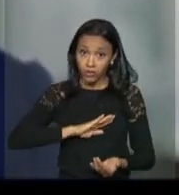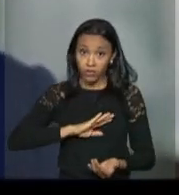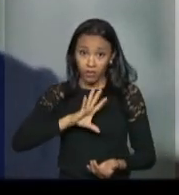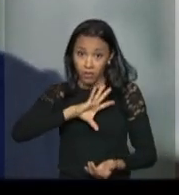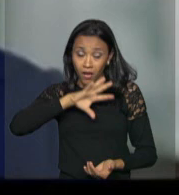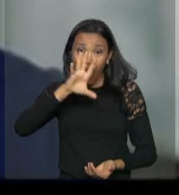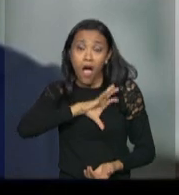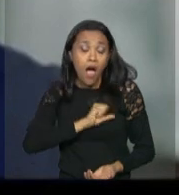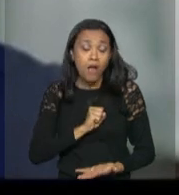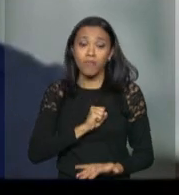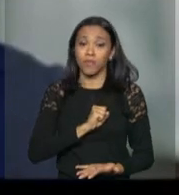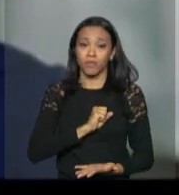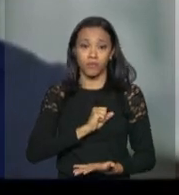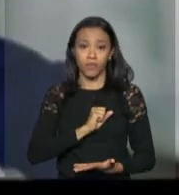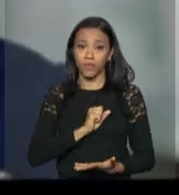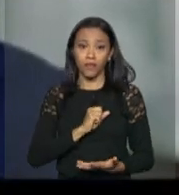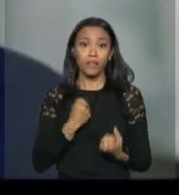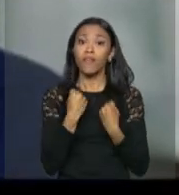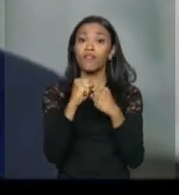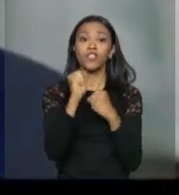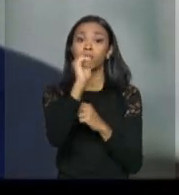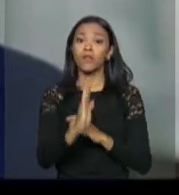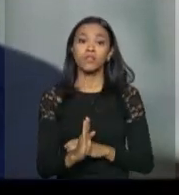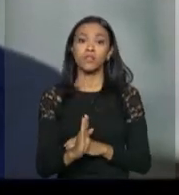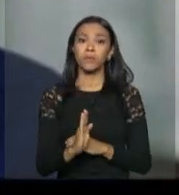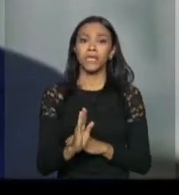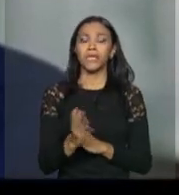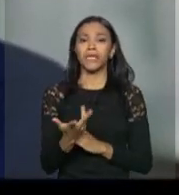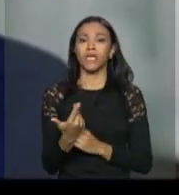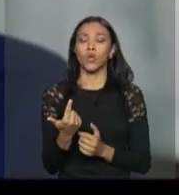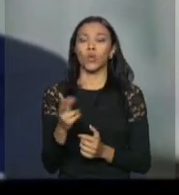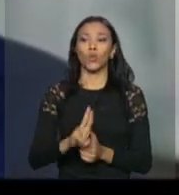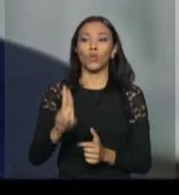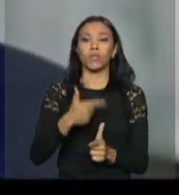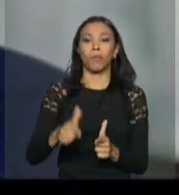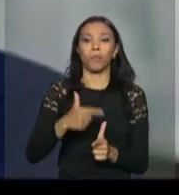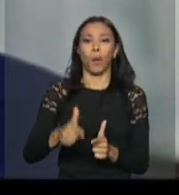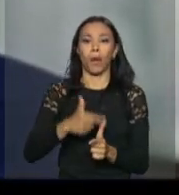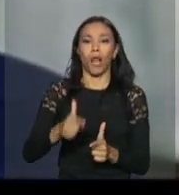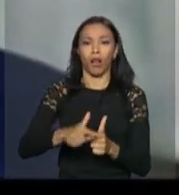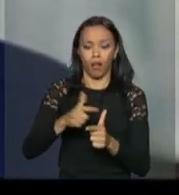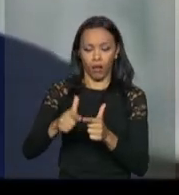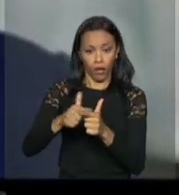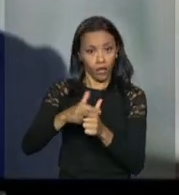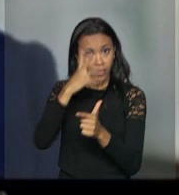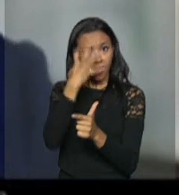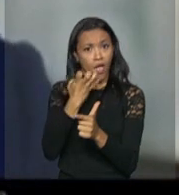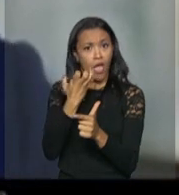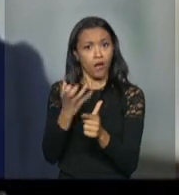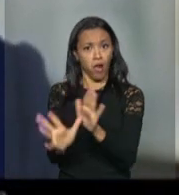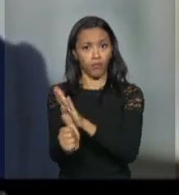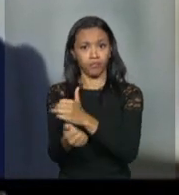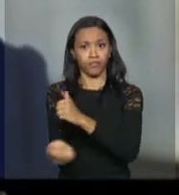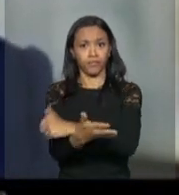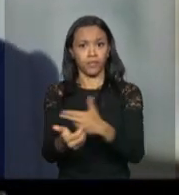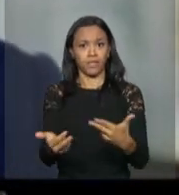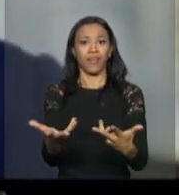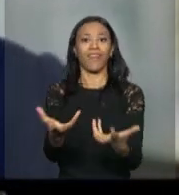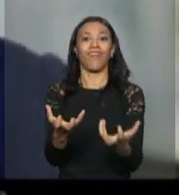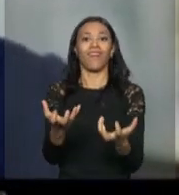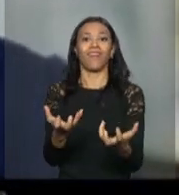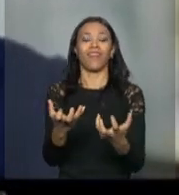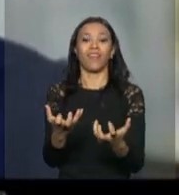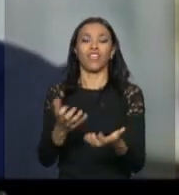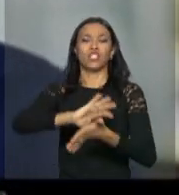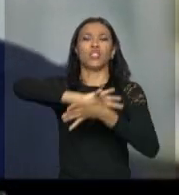e defendem seu país, que se utilize de problemas, mesmo que graves, para tentar destruir a imagem